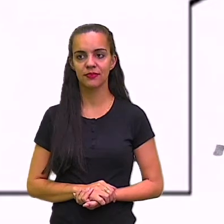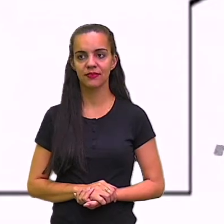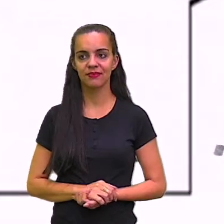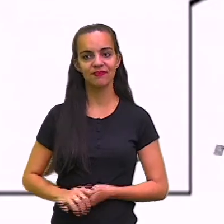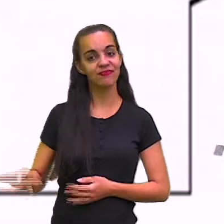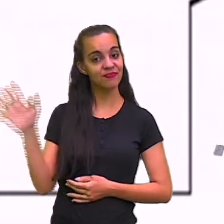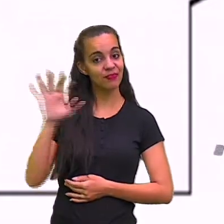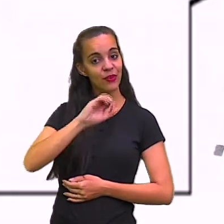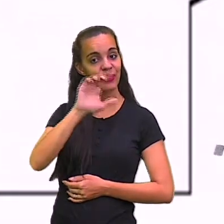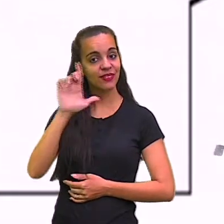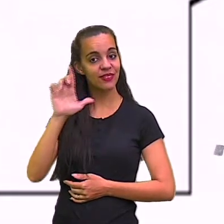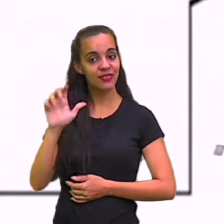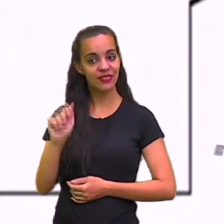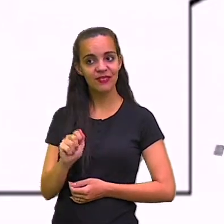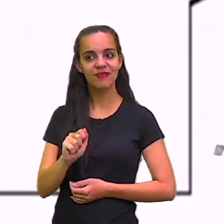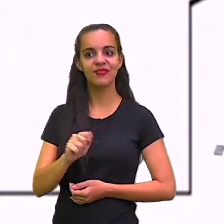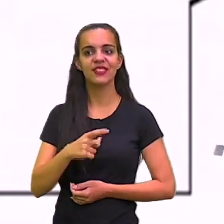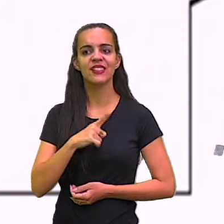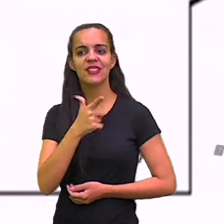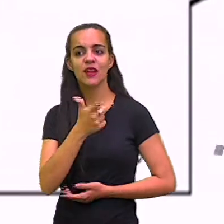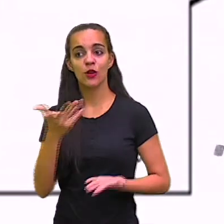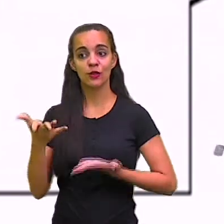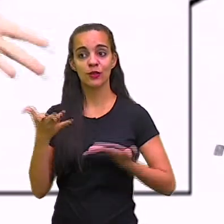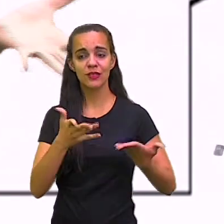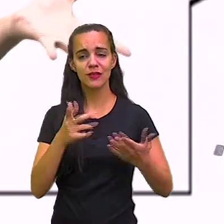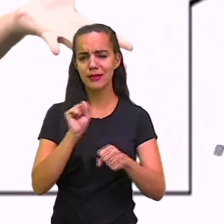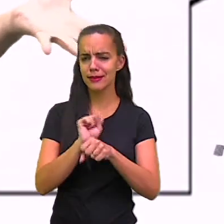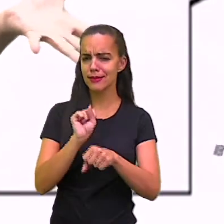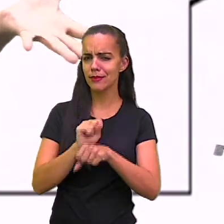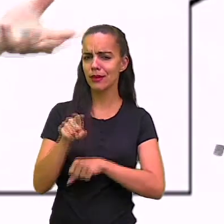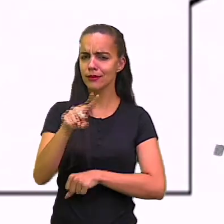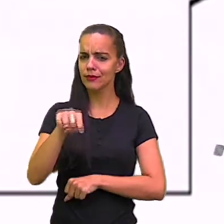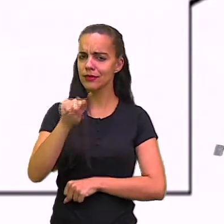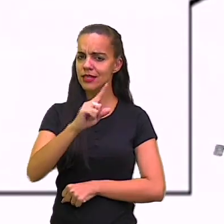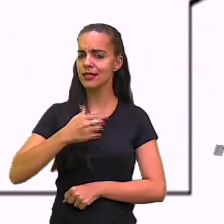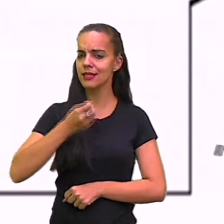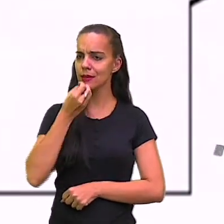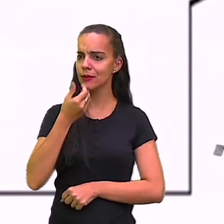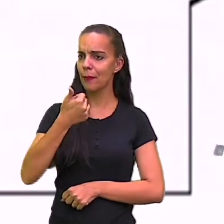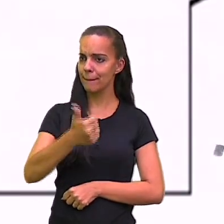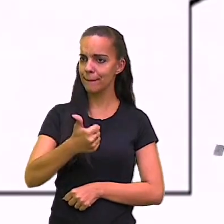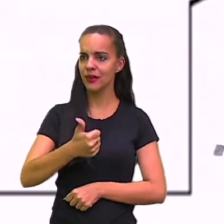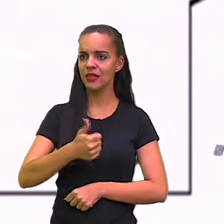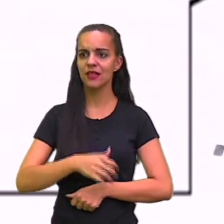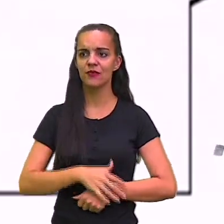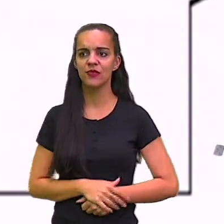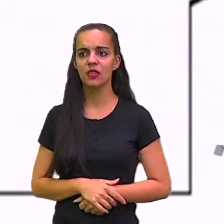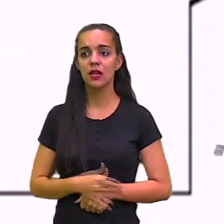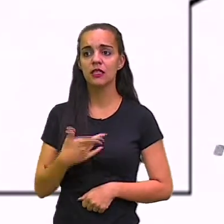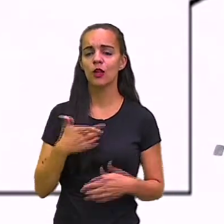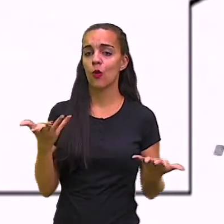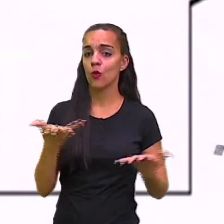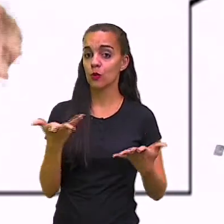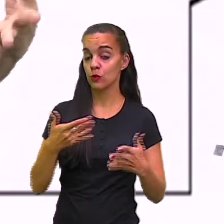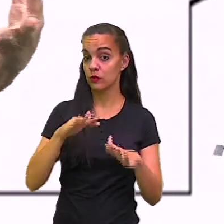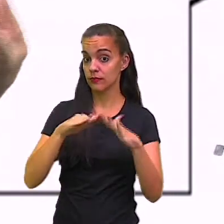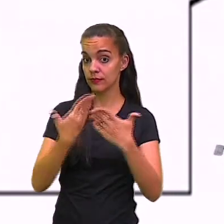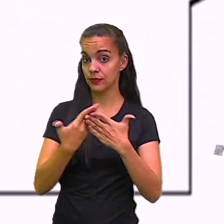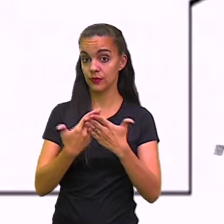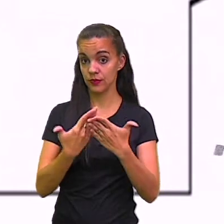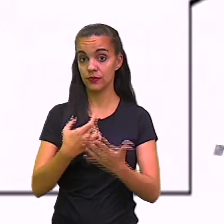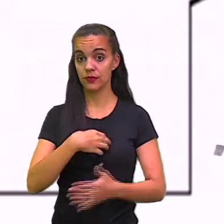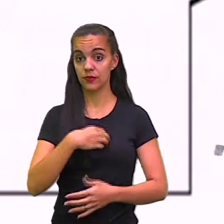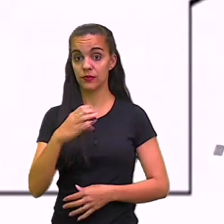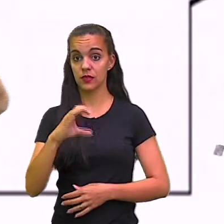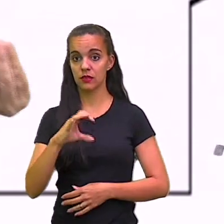o Olá como vocês estão eu espero que estejam bem hoje e nós aula de ciências nós vamos